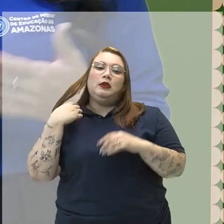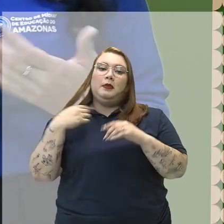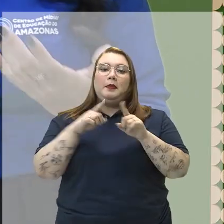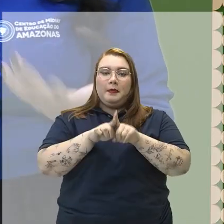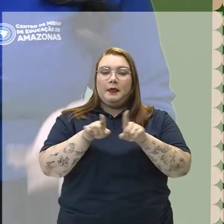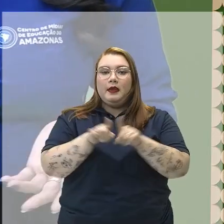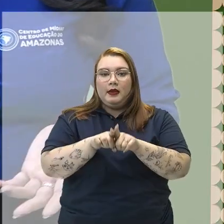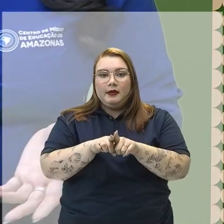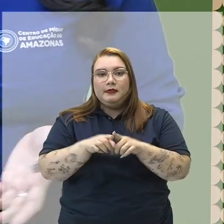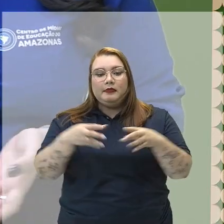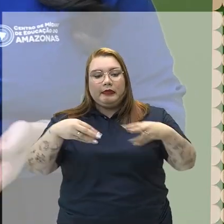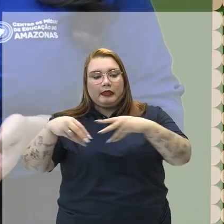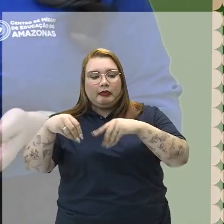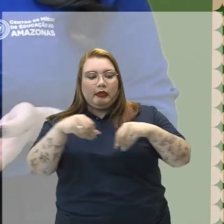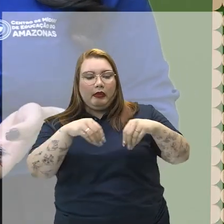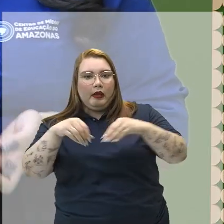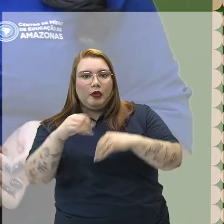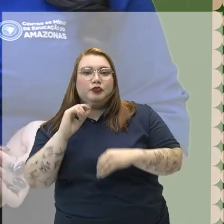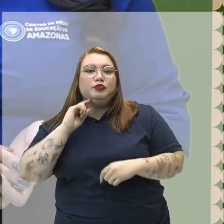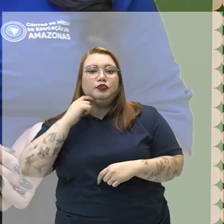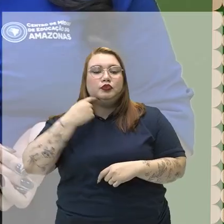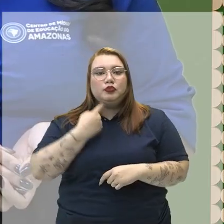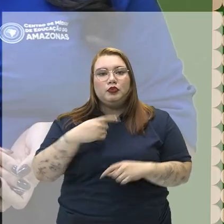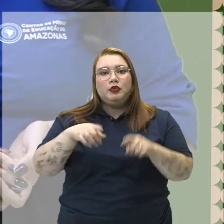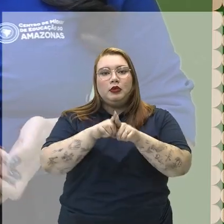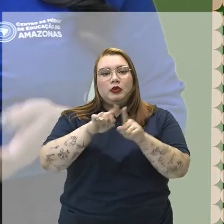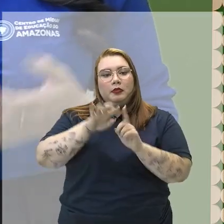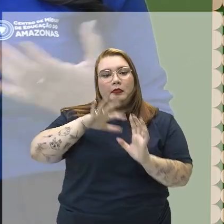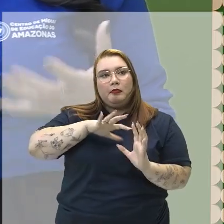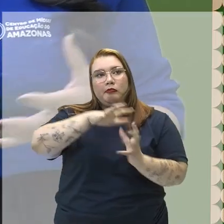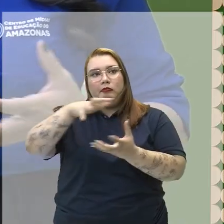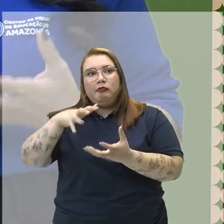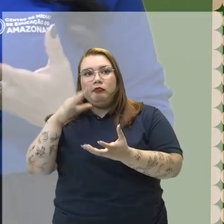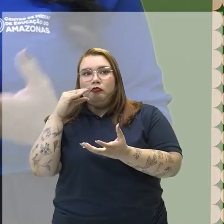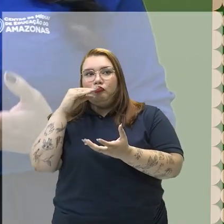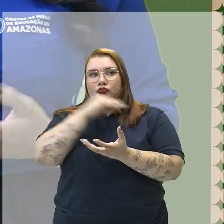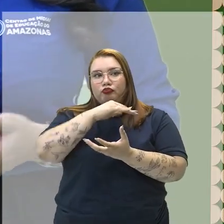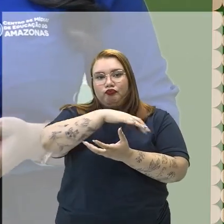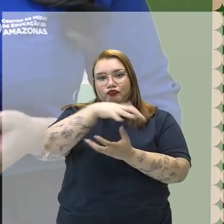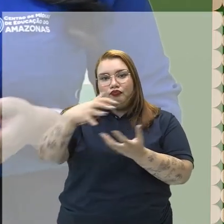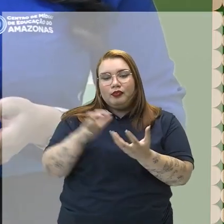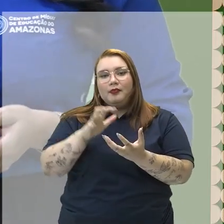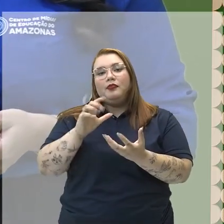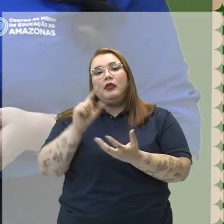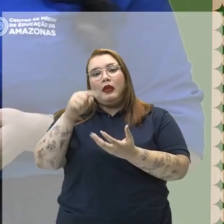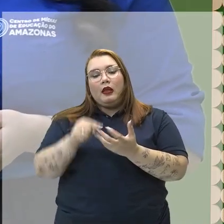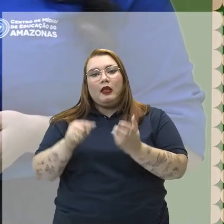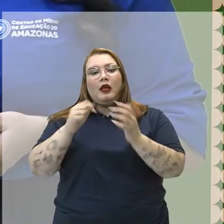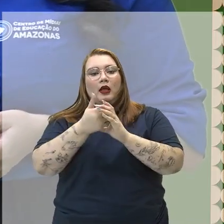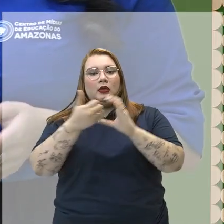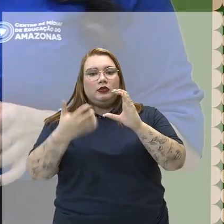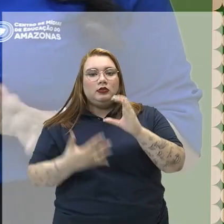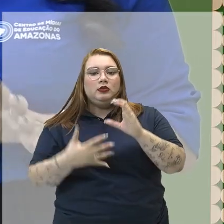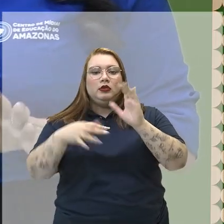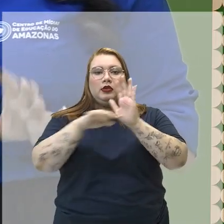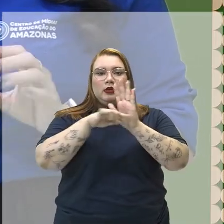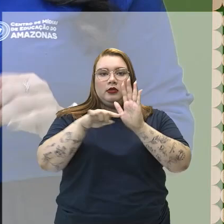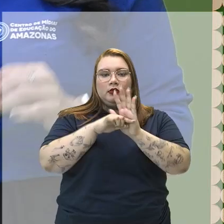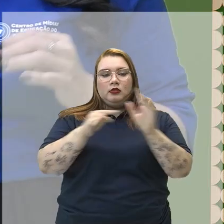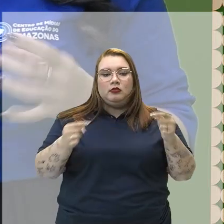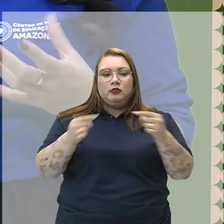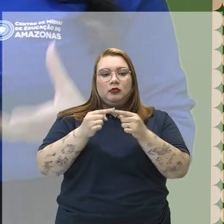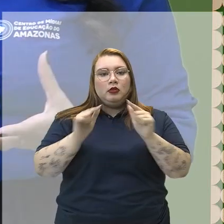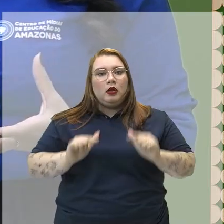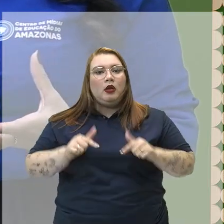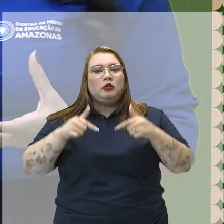A erosão do solo, o aquecimento global, né? São todos aspectos negativos que estão relacionados a ações que